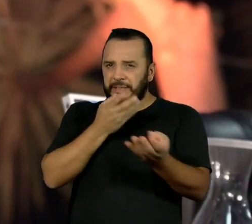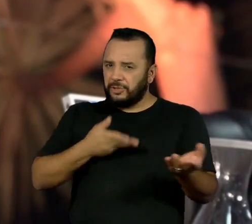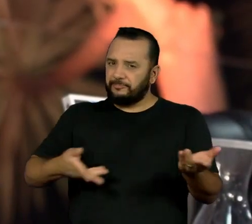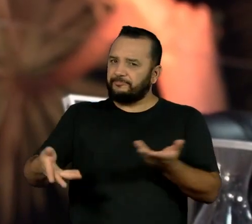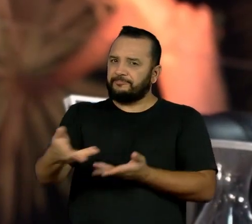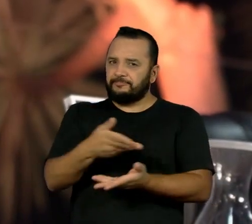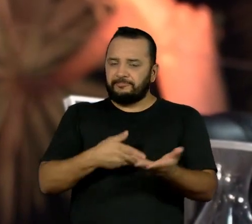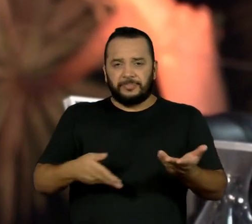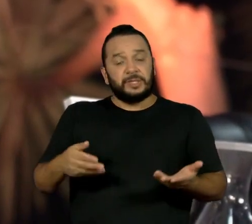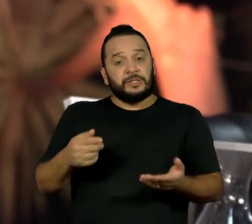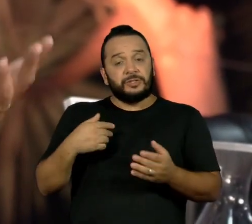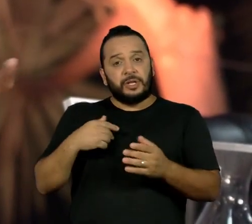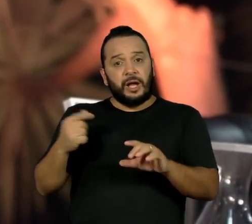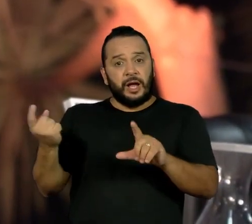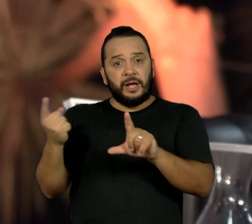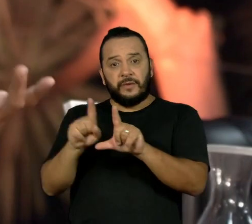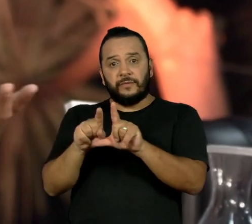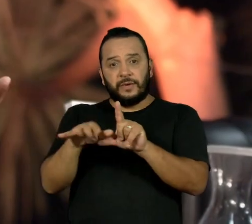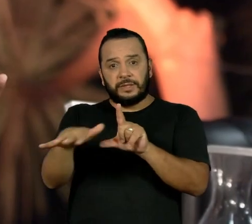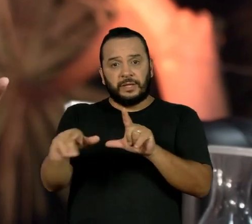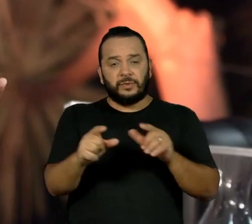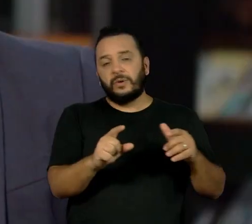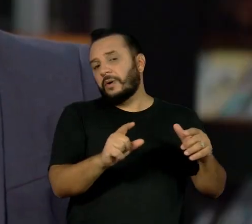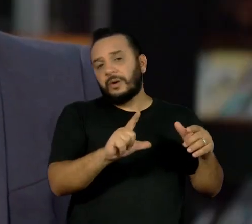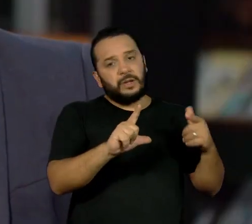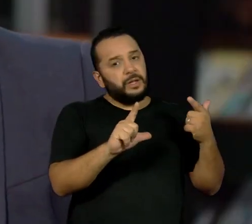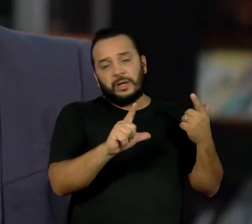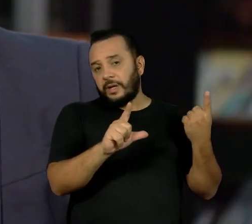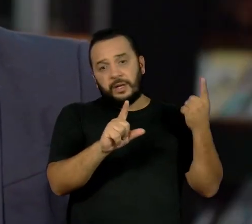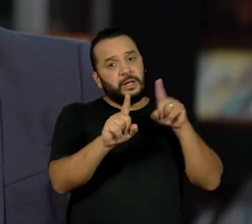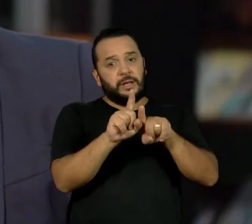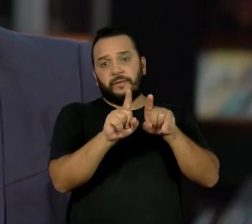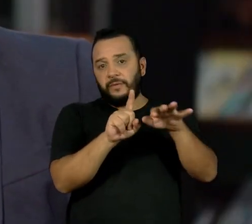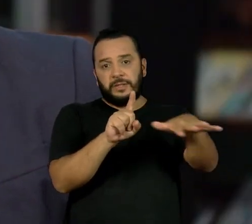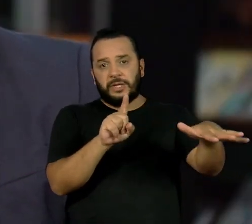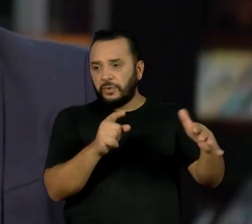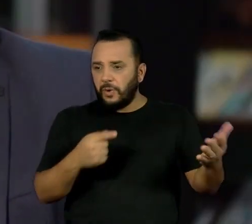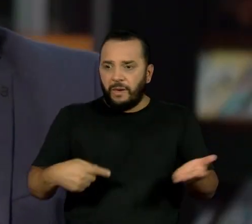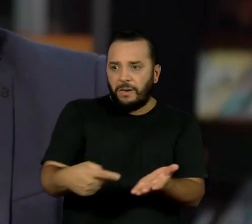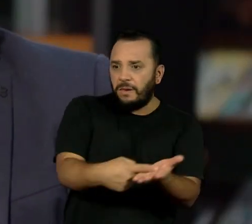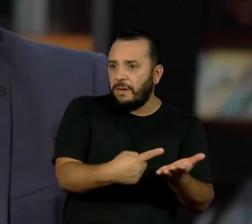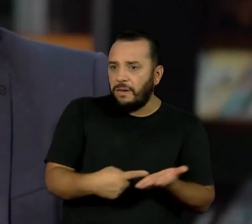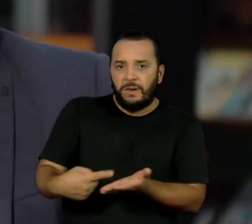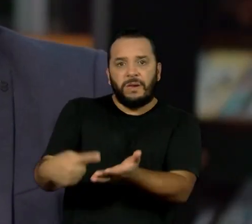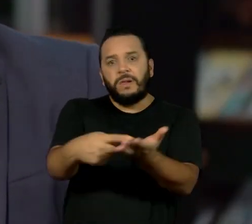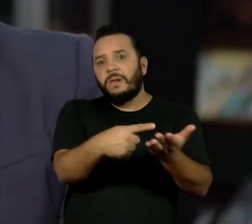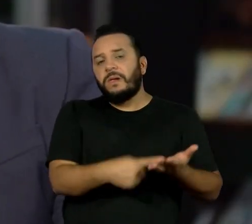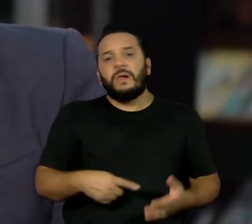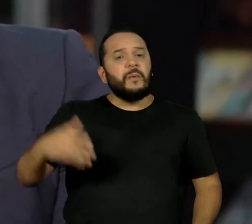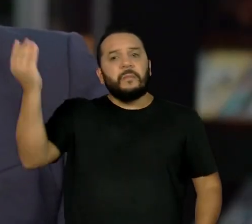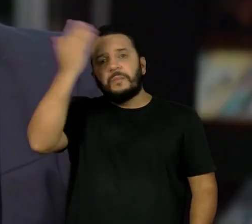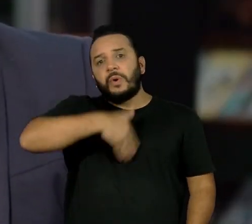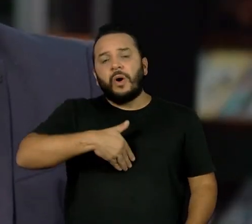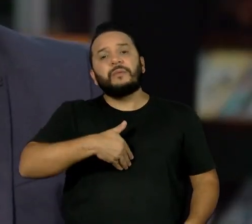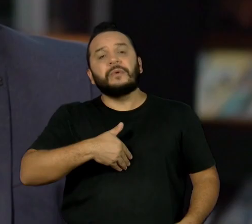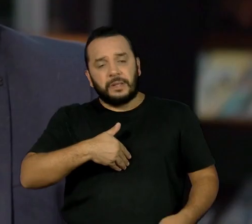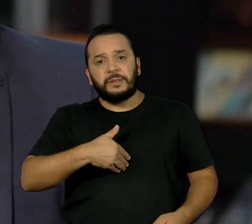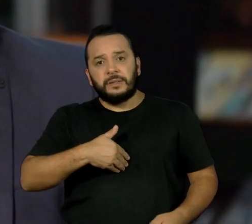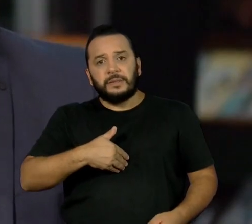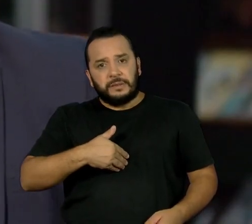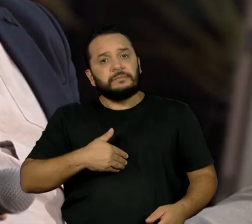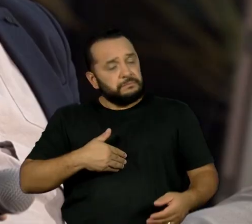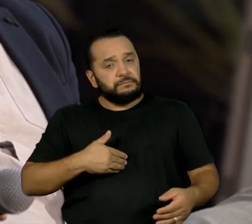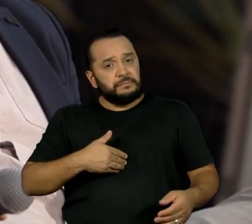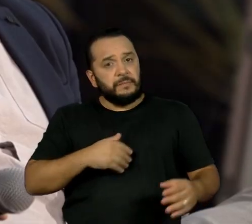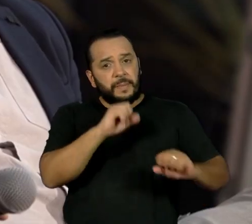com outros influenciadores que estão discutindo o tema, porque assim é possível gerar evidências e pressionar as